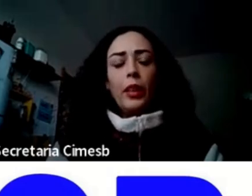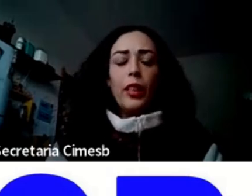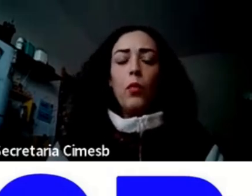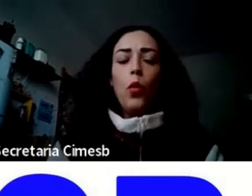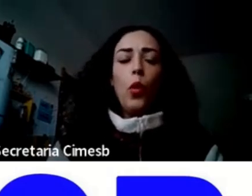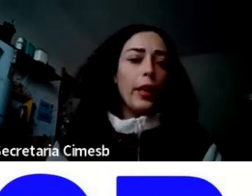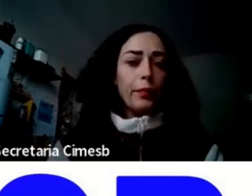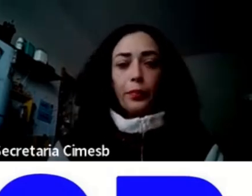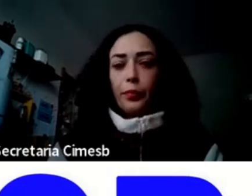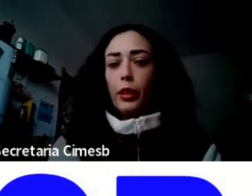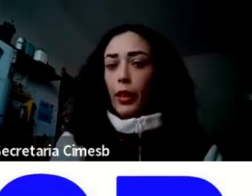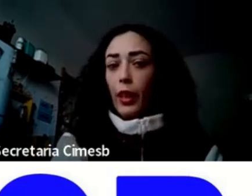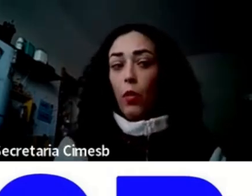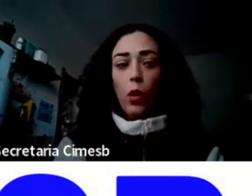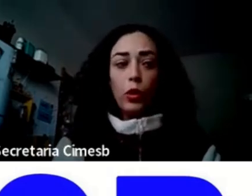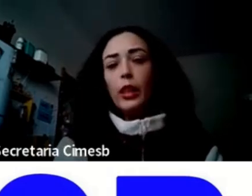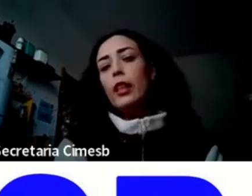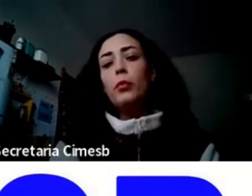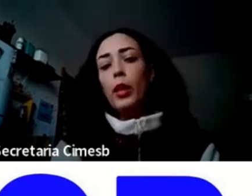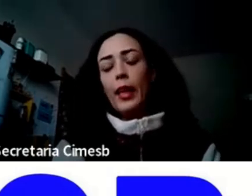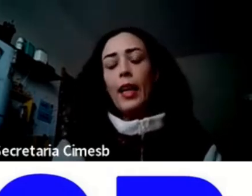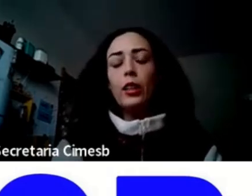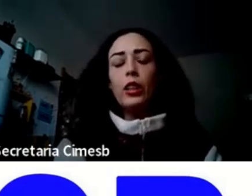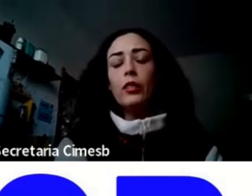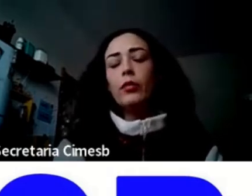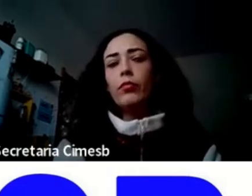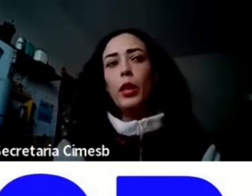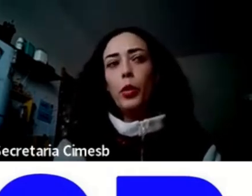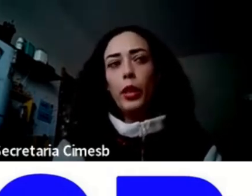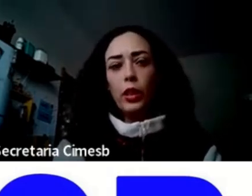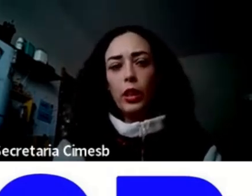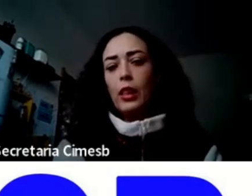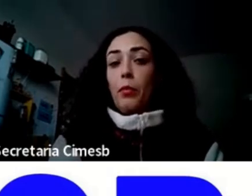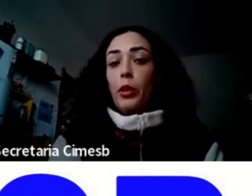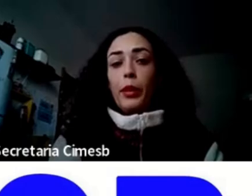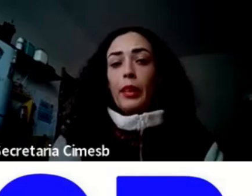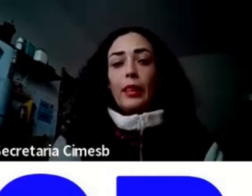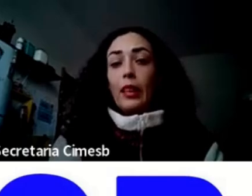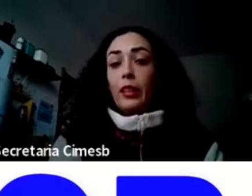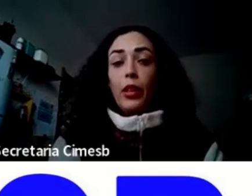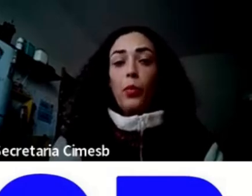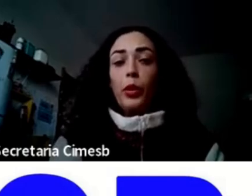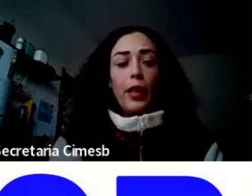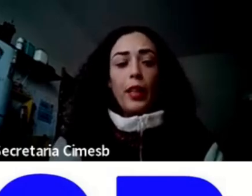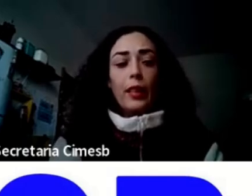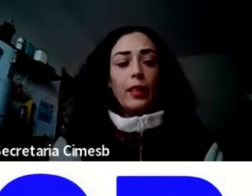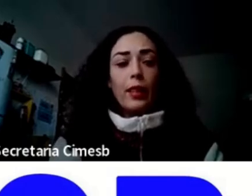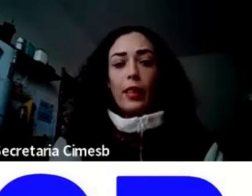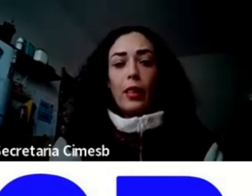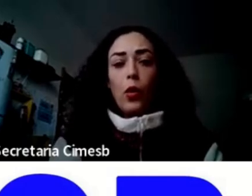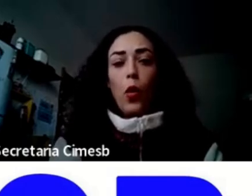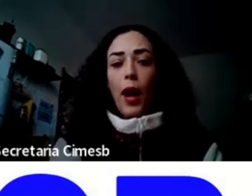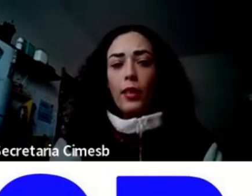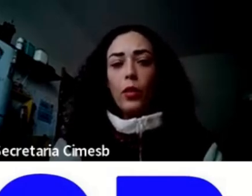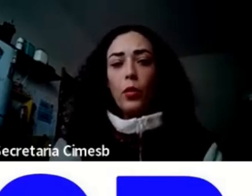e aprende a dar um oi, aprende a falar um bom dia, uma boa tarde, uma boa noite, tem muita importância, eles ficam muito